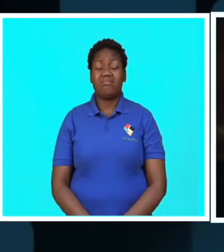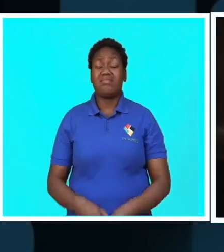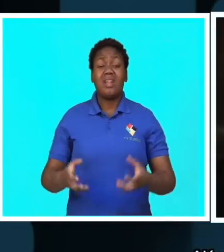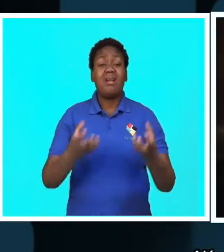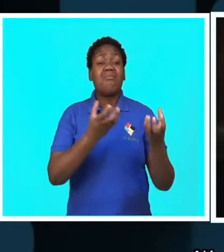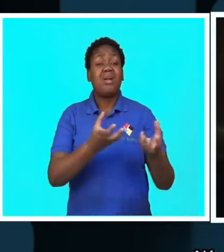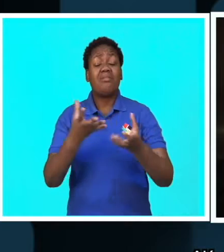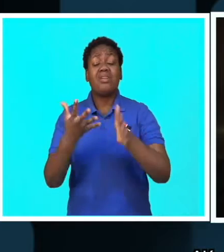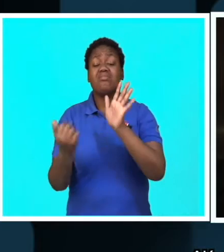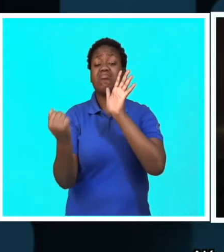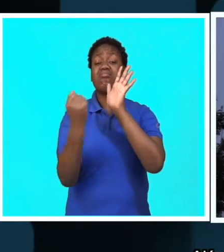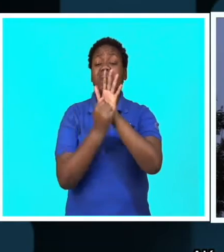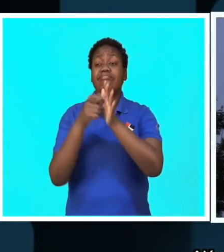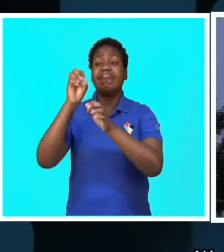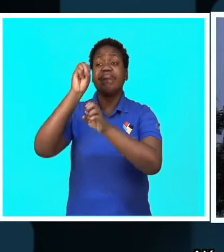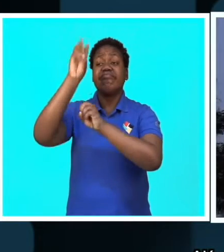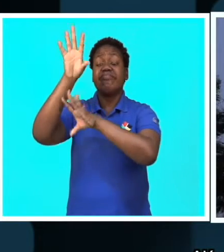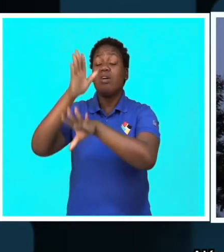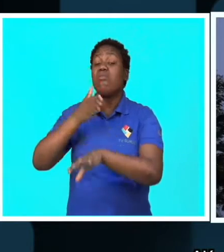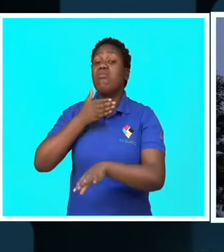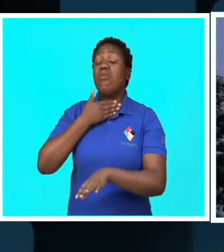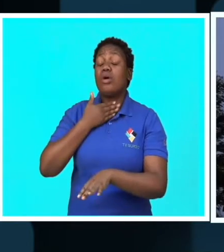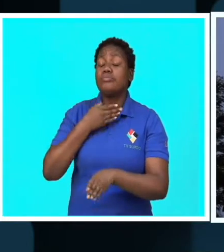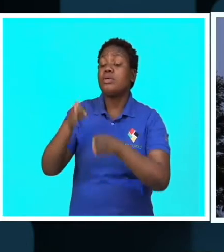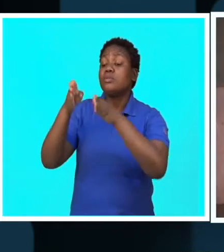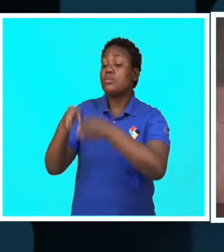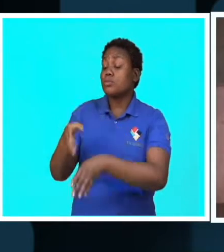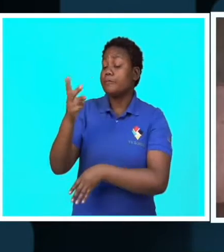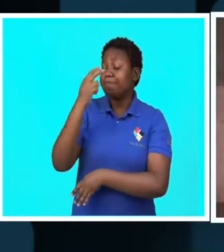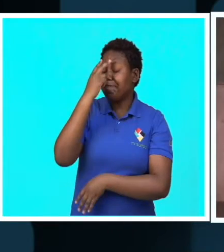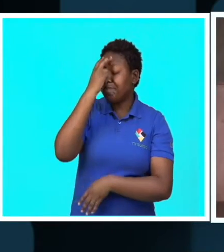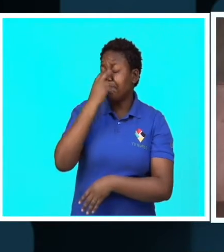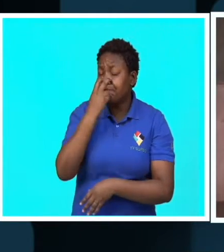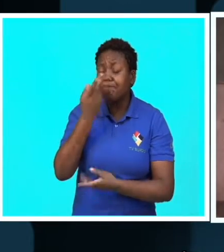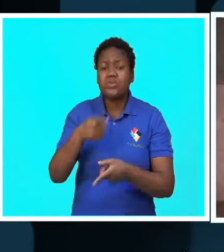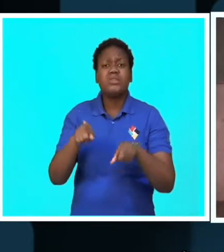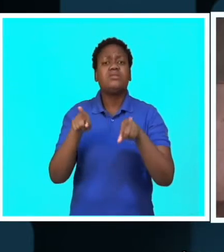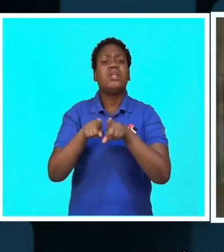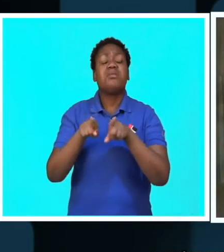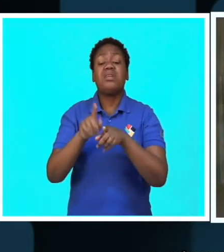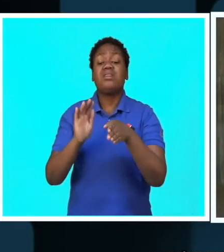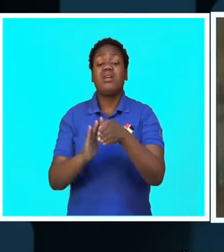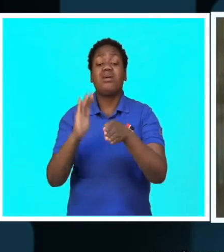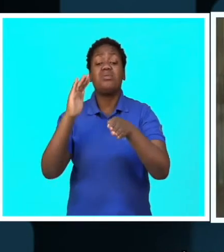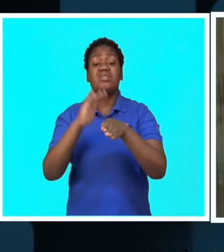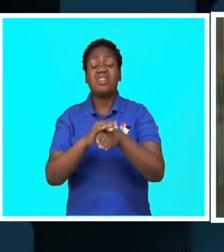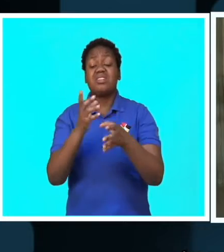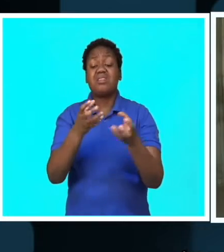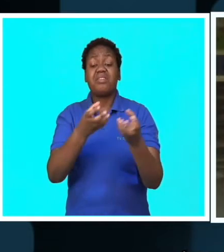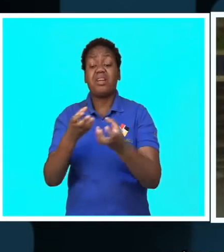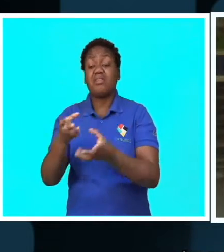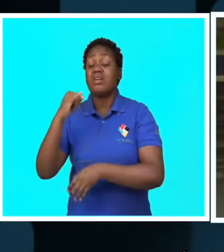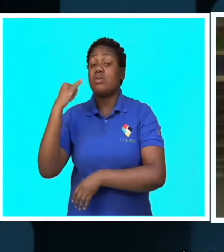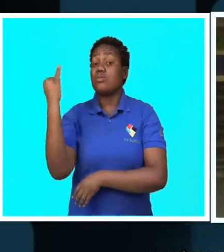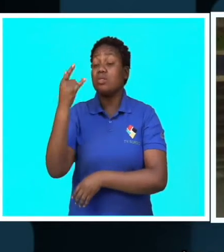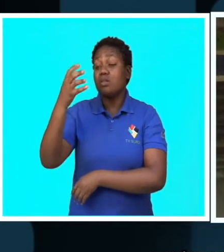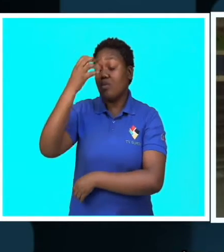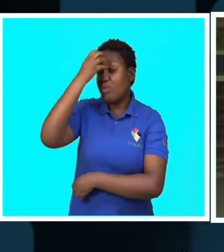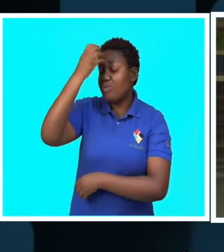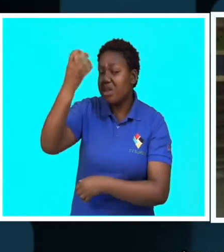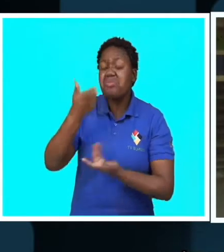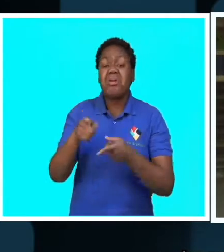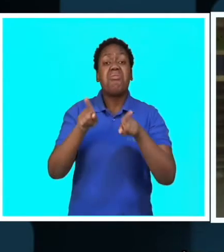Além da falta de sinais sonoros nos semáforos para garantir a segurança de pessoas cegas, o outro problema é a escassez